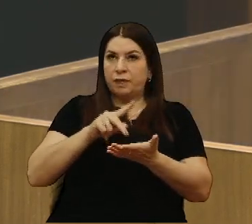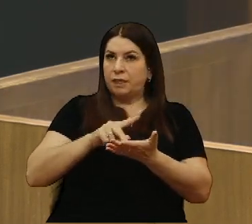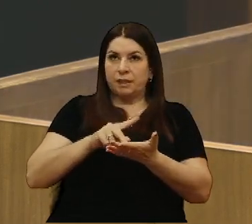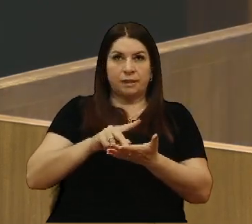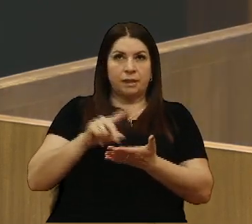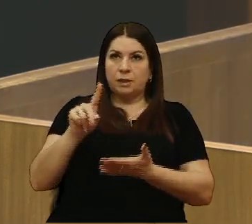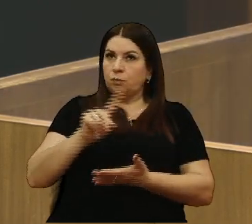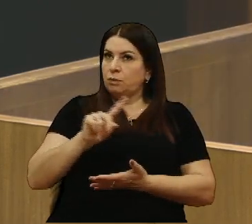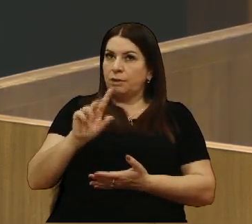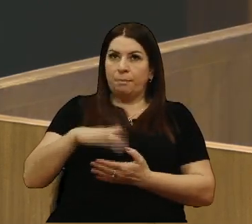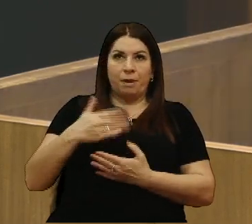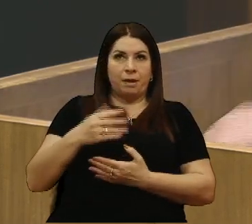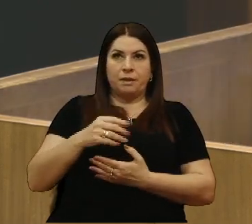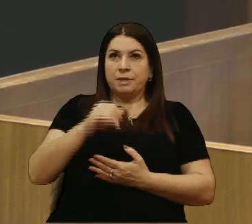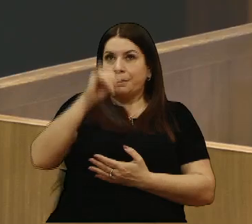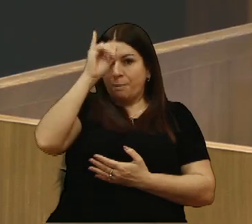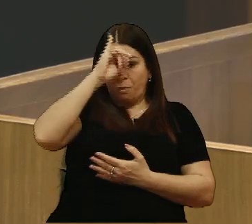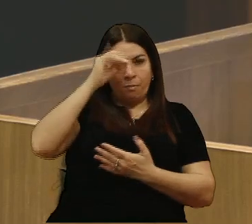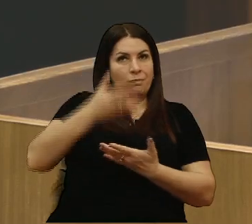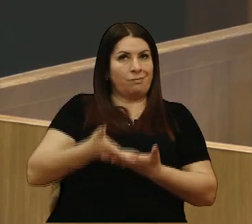não haja mais bobos.